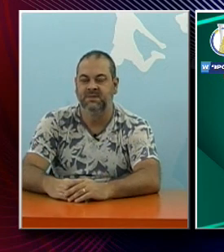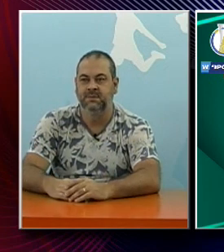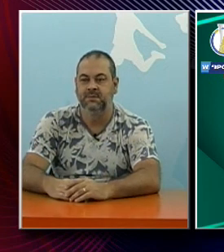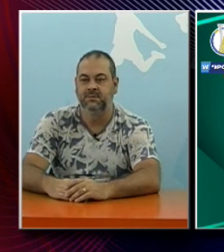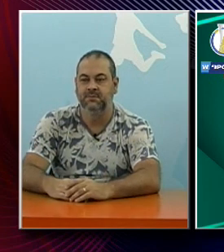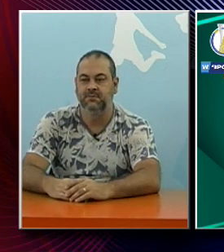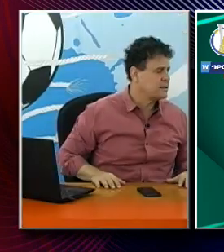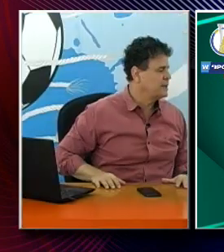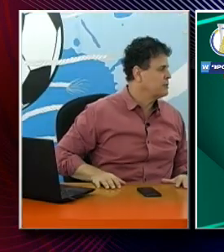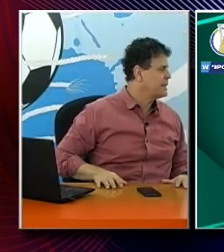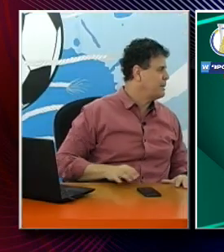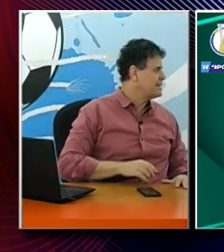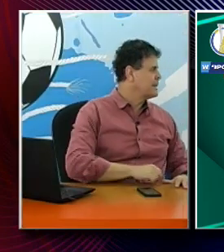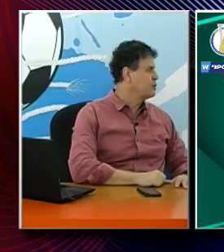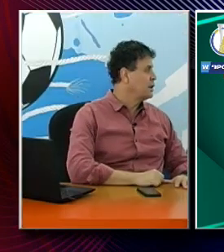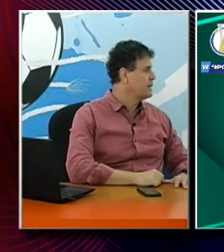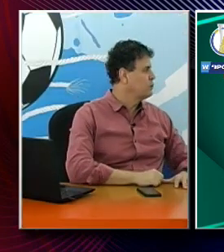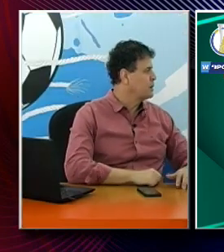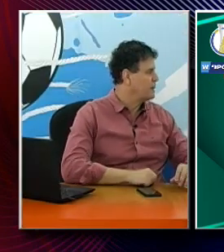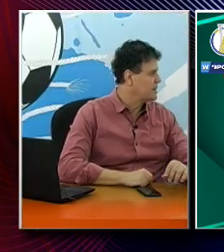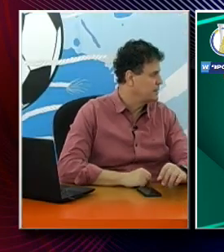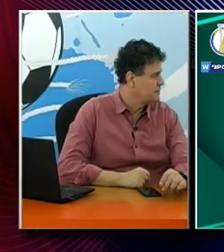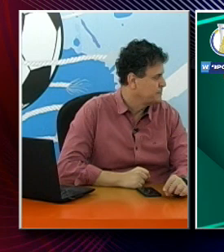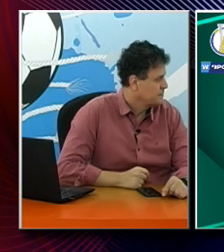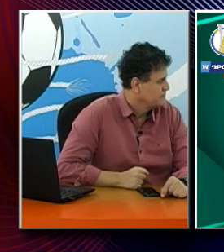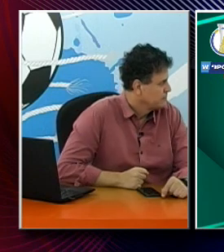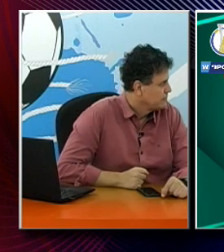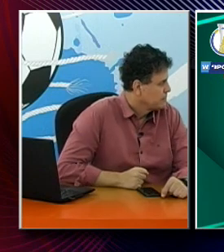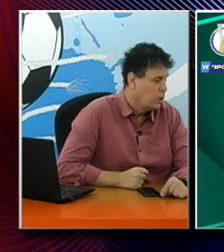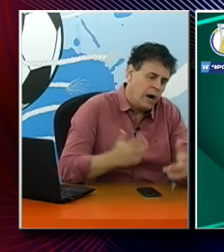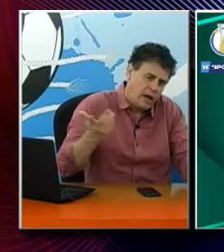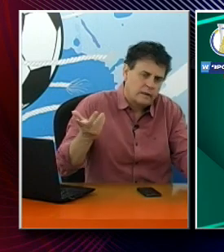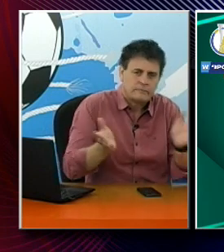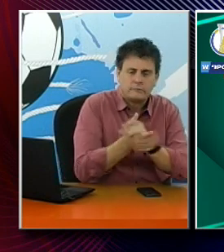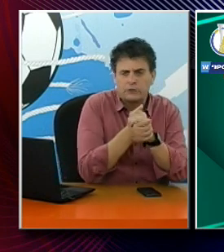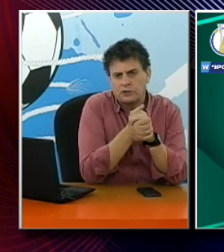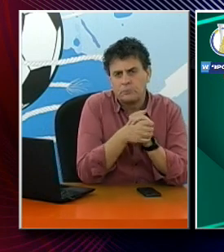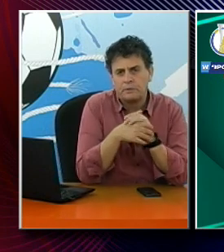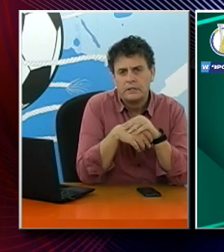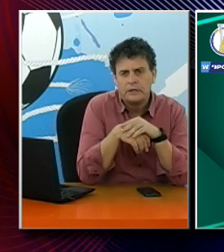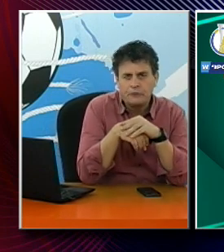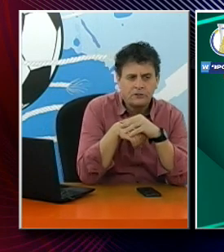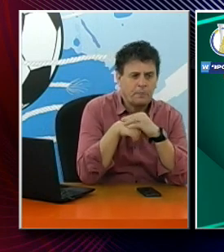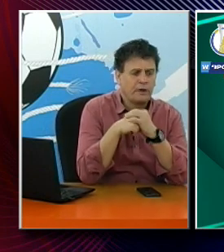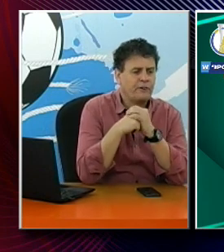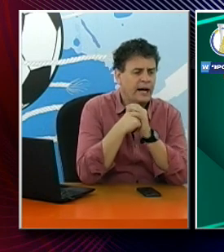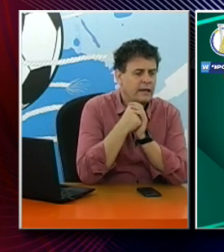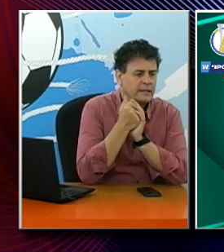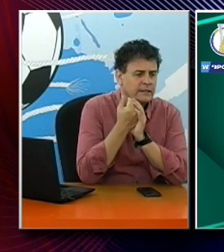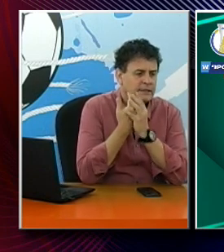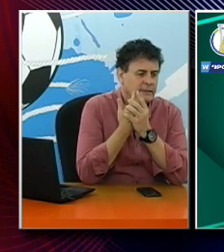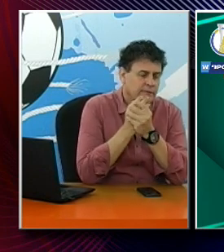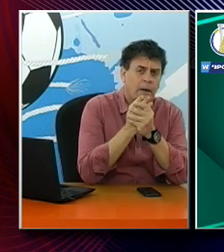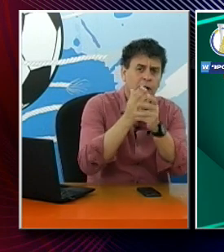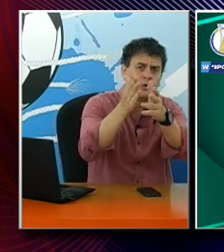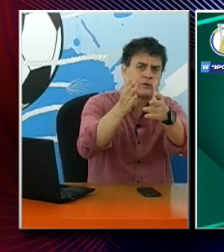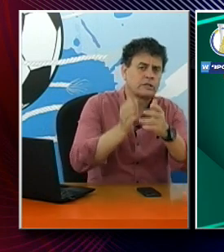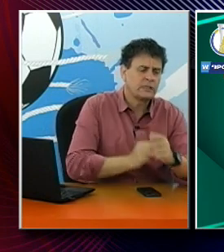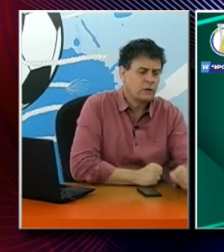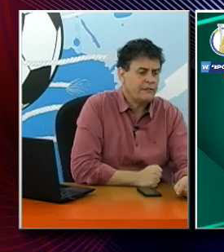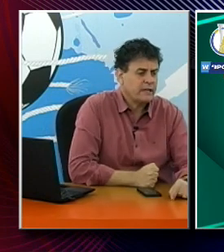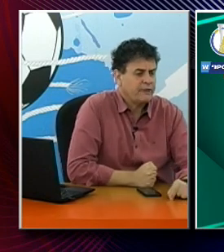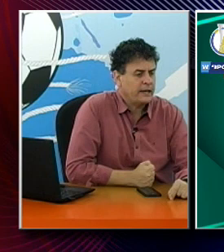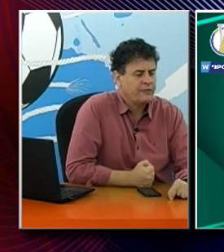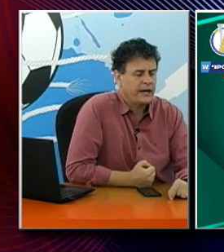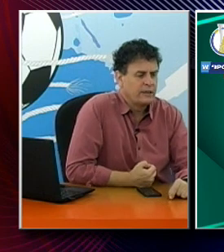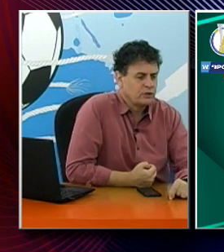Eu acho que a Série B desse ano tá mais tranquila que do ano passado. Não. Ô louco. Eu vou te provar. Não. O